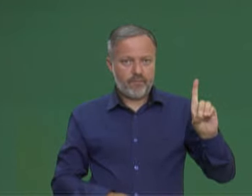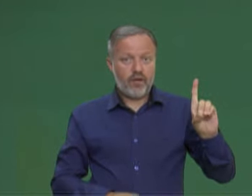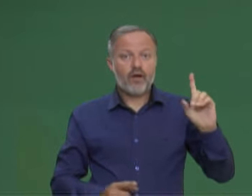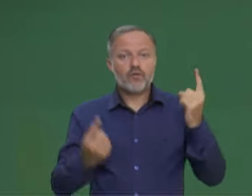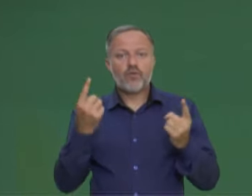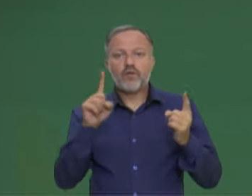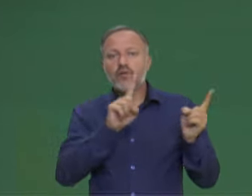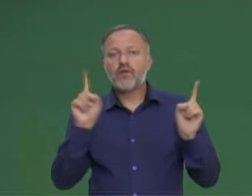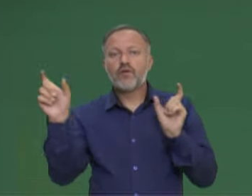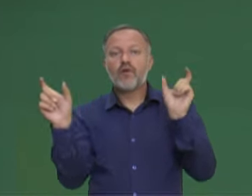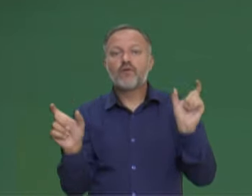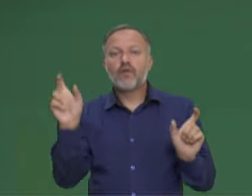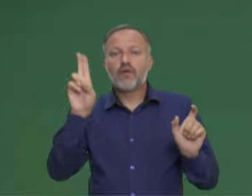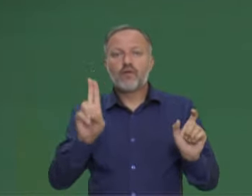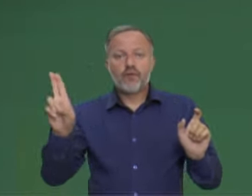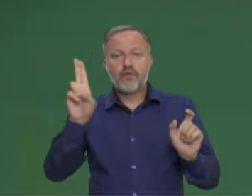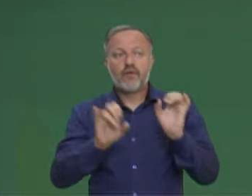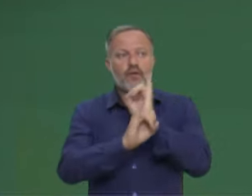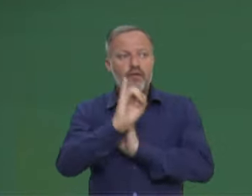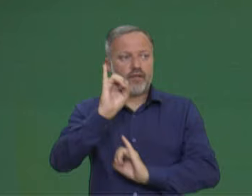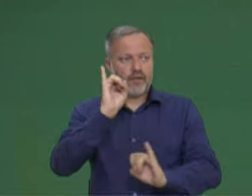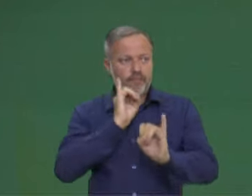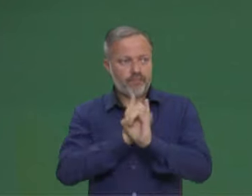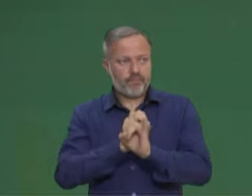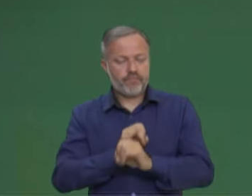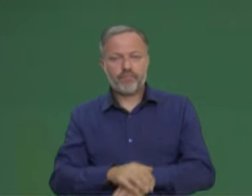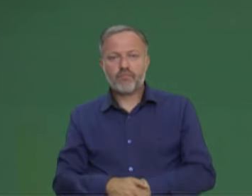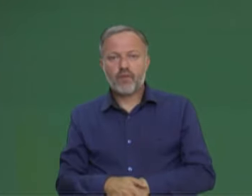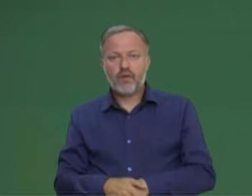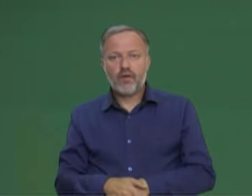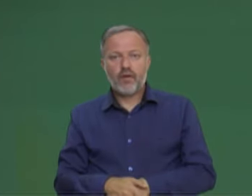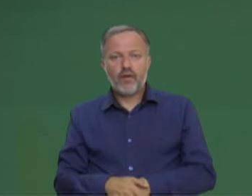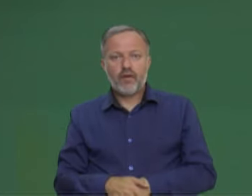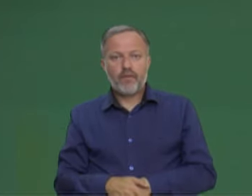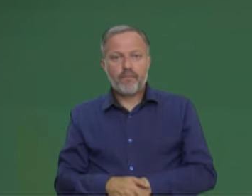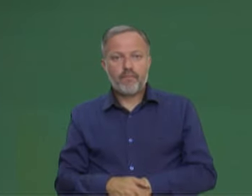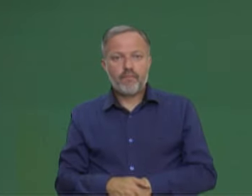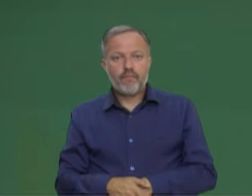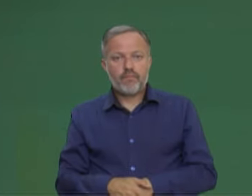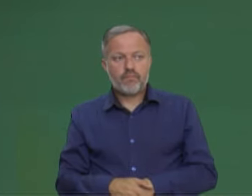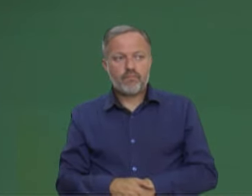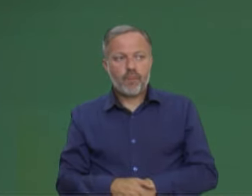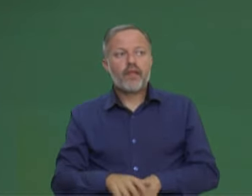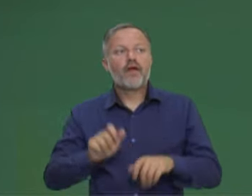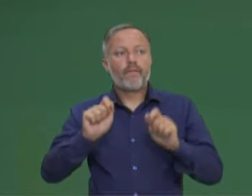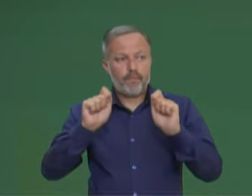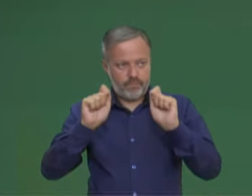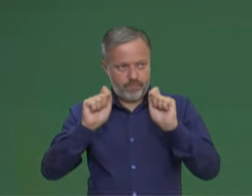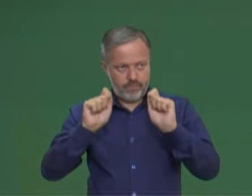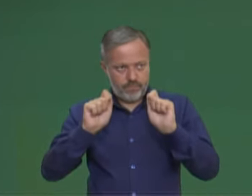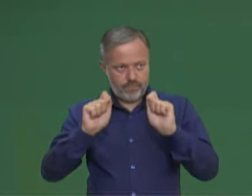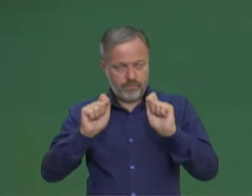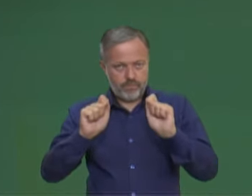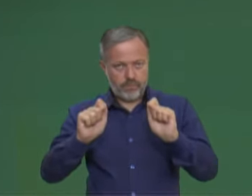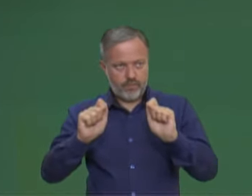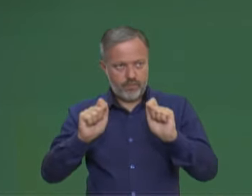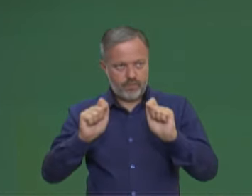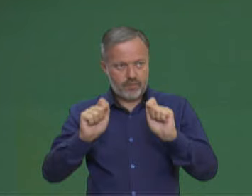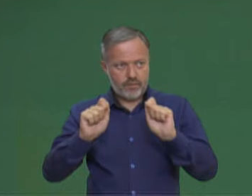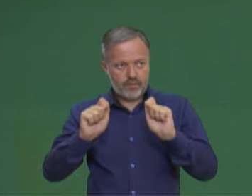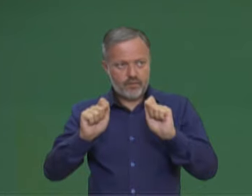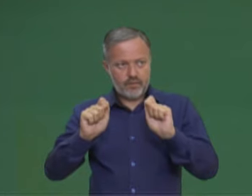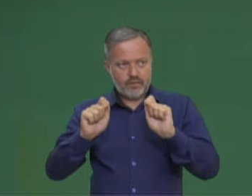Como assim? Se puede ser cercano hablando com usted e eligiendo as palavras corretas. Peraí, mas